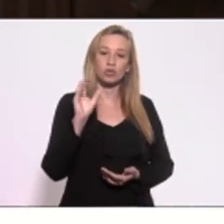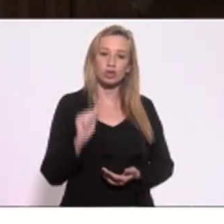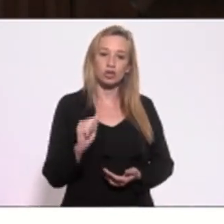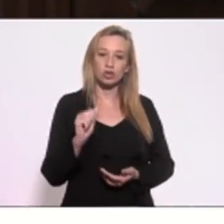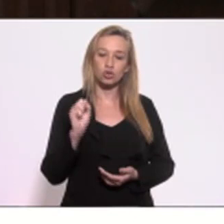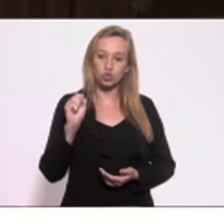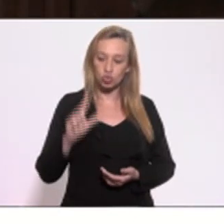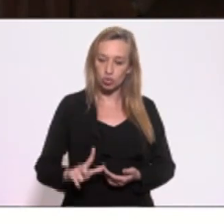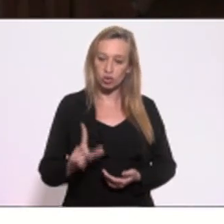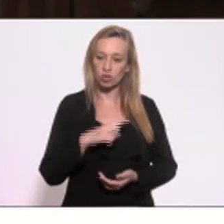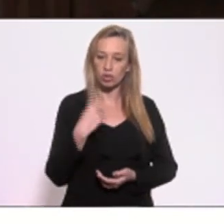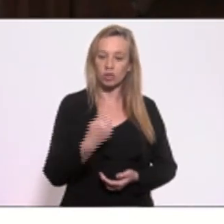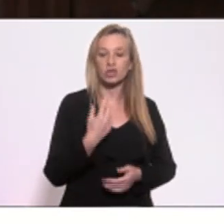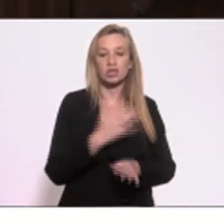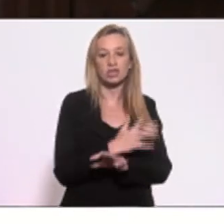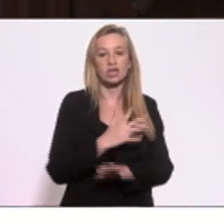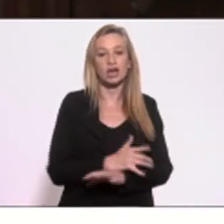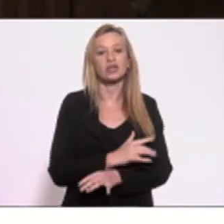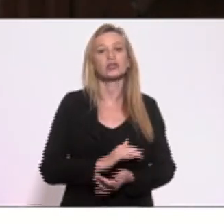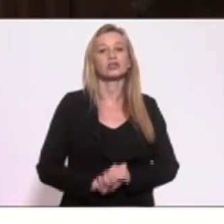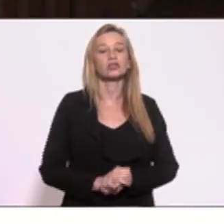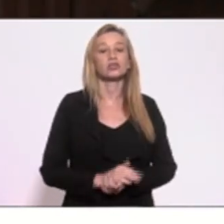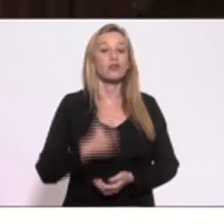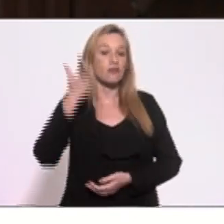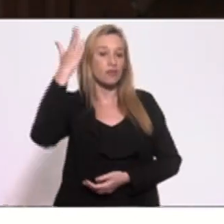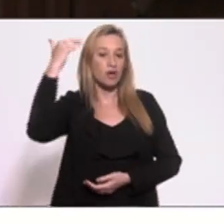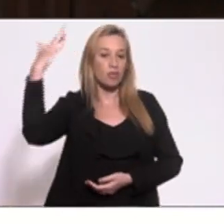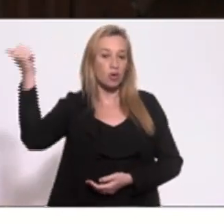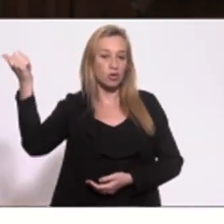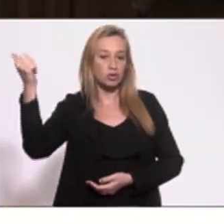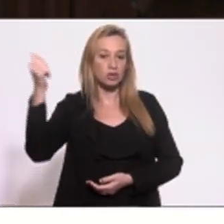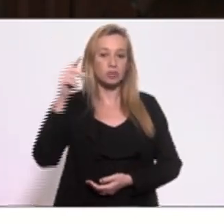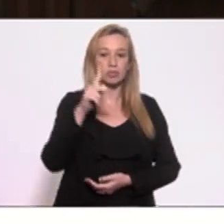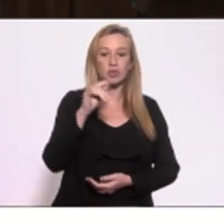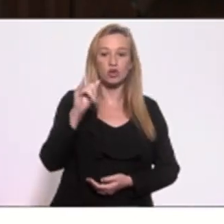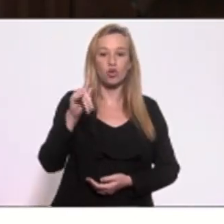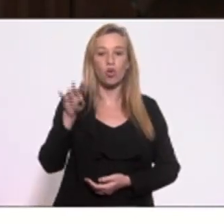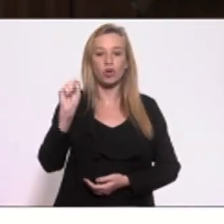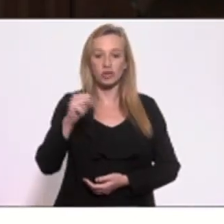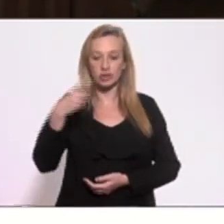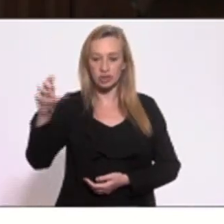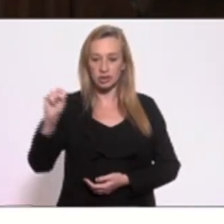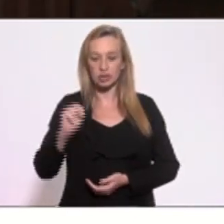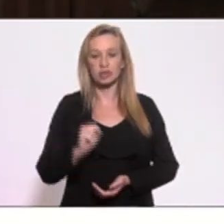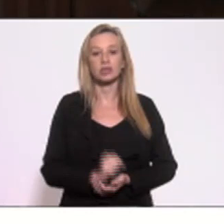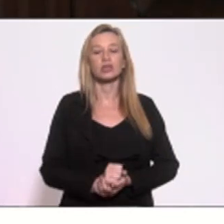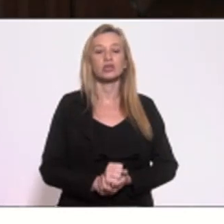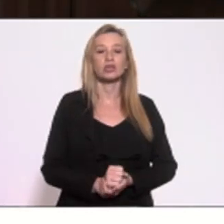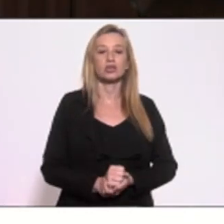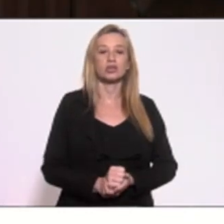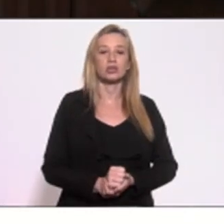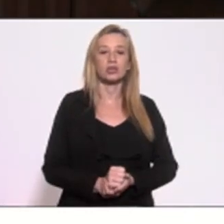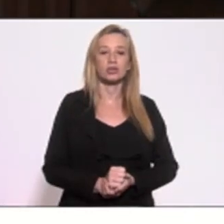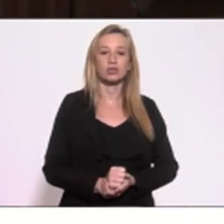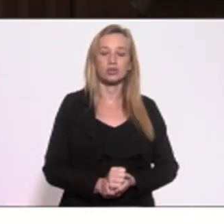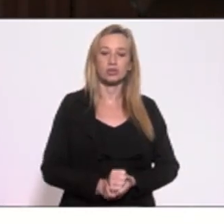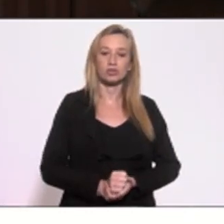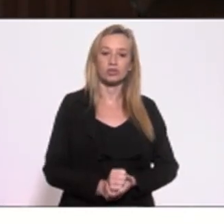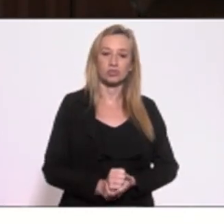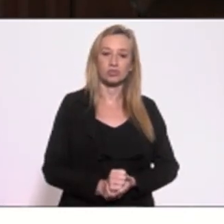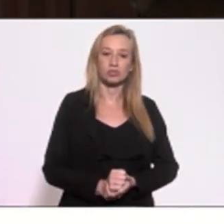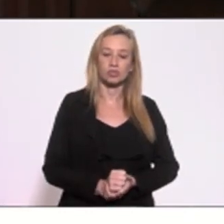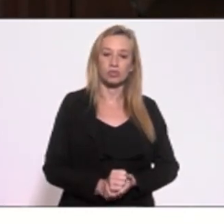cidade são os famosos espigões, que superlotam